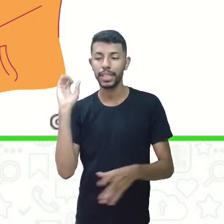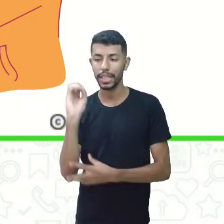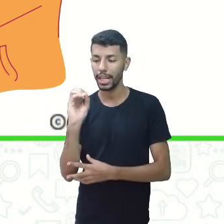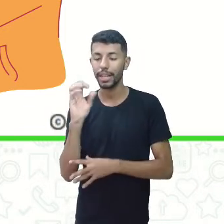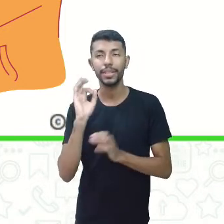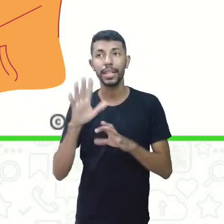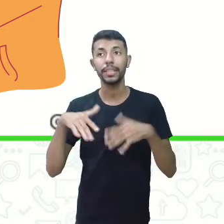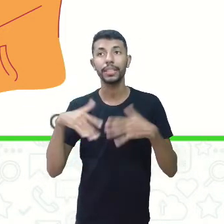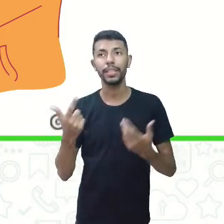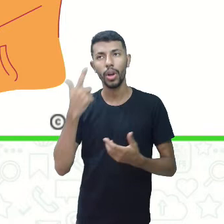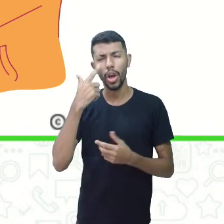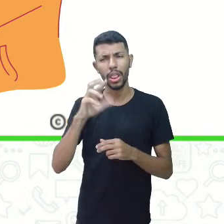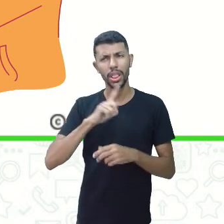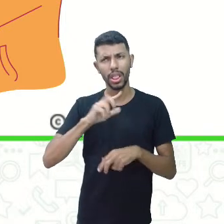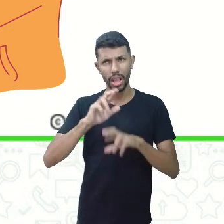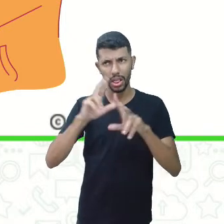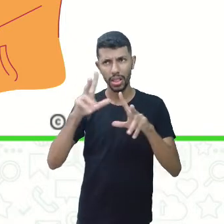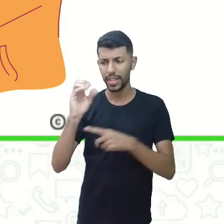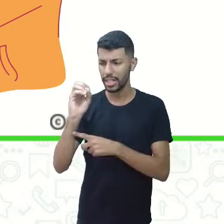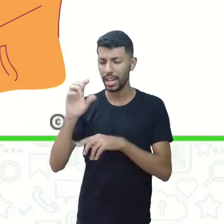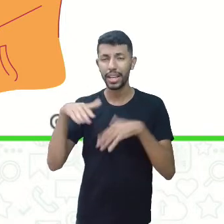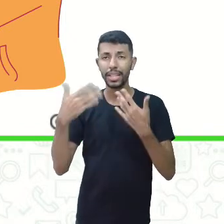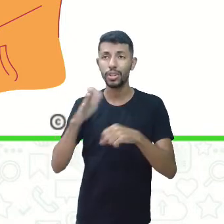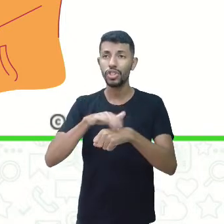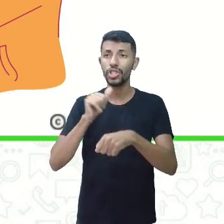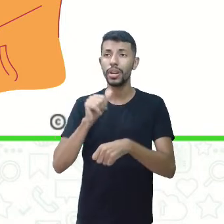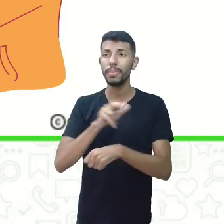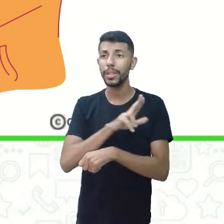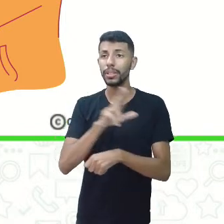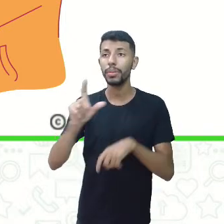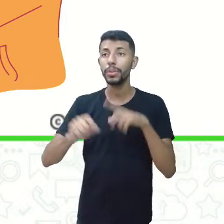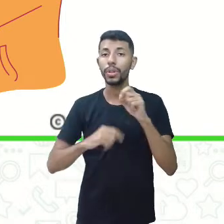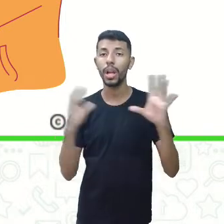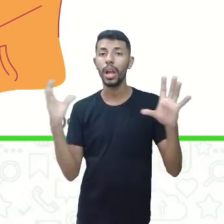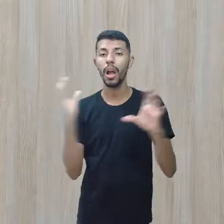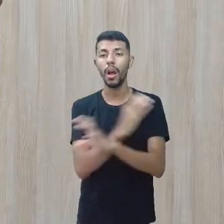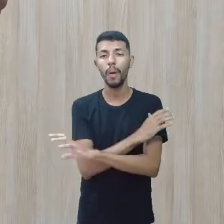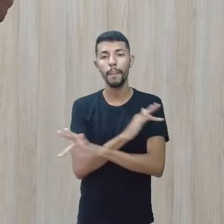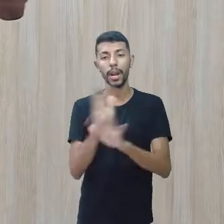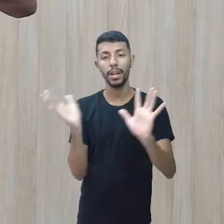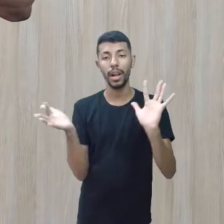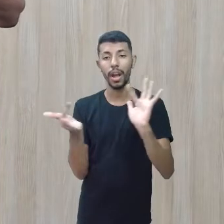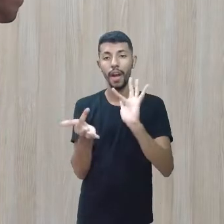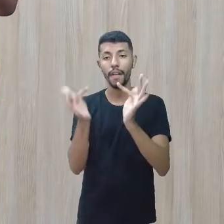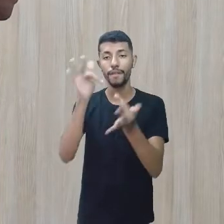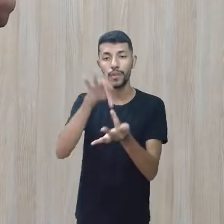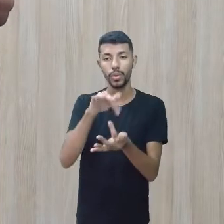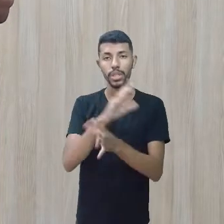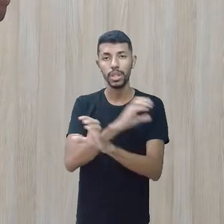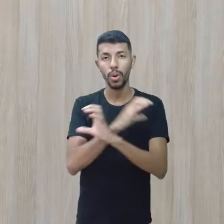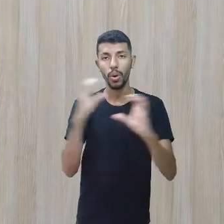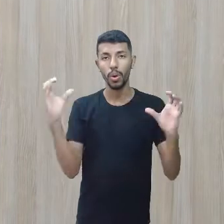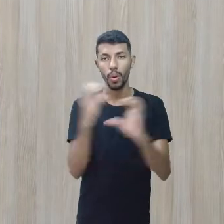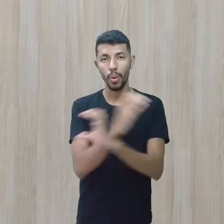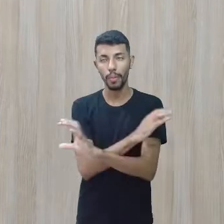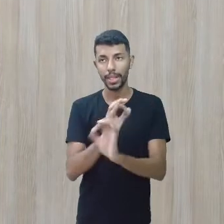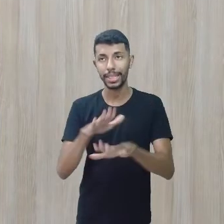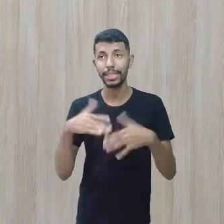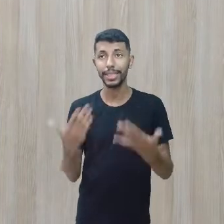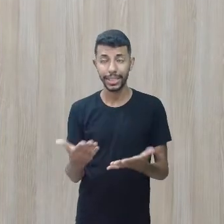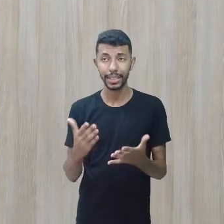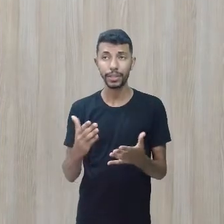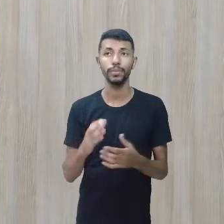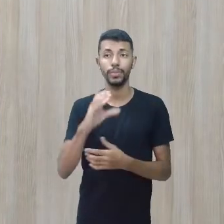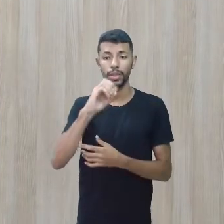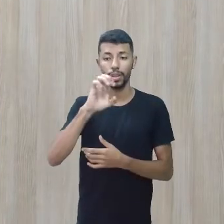uma diferença em zero, ele é chamado de uma função completa, ele terá uma função mais completa. E quando o coeficiente não encontra isso,